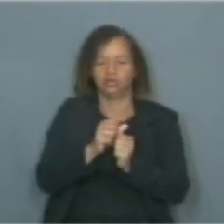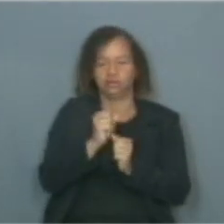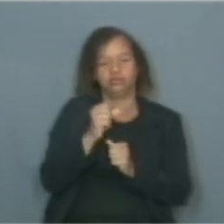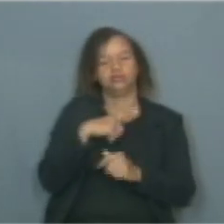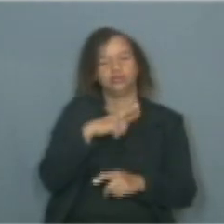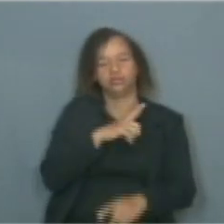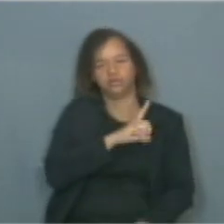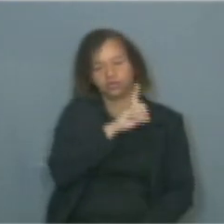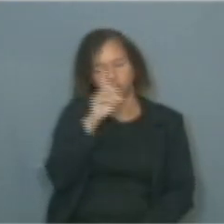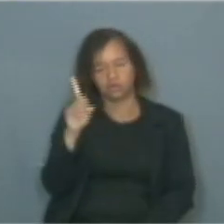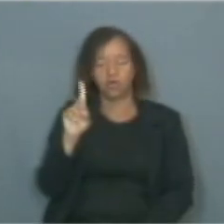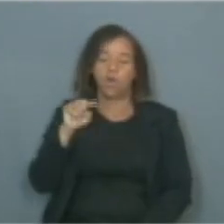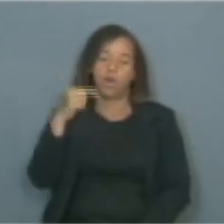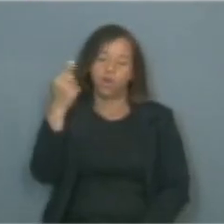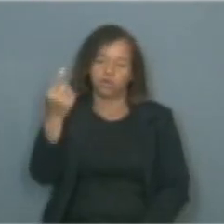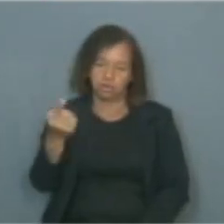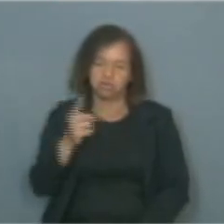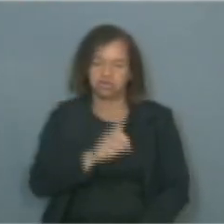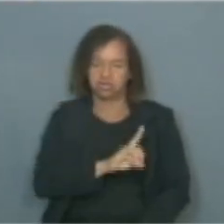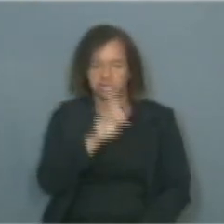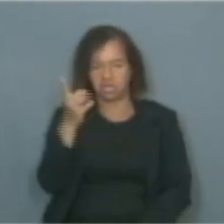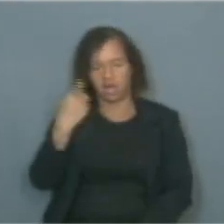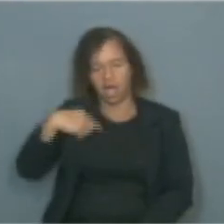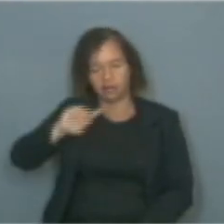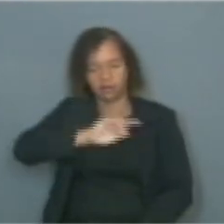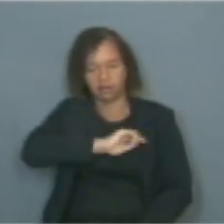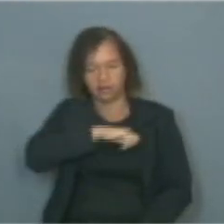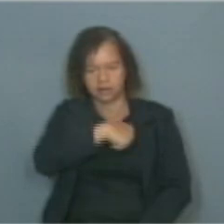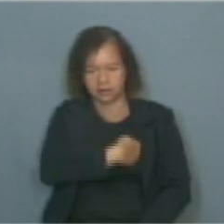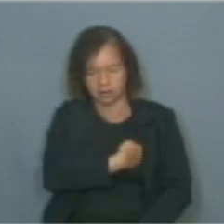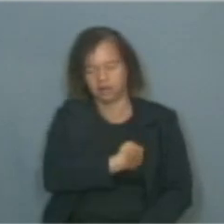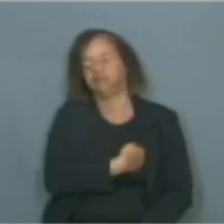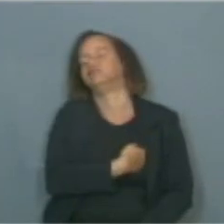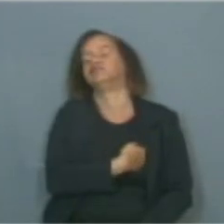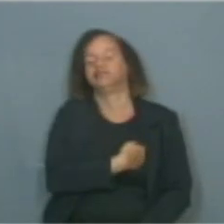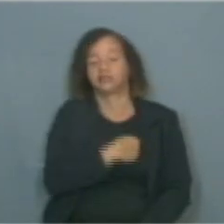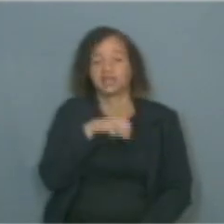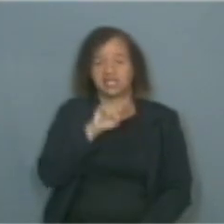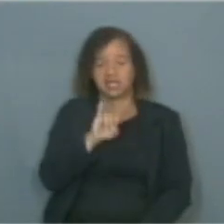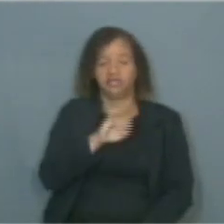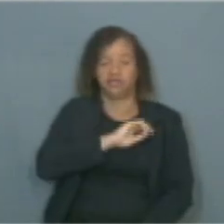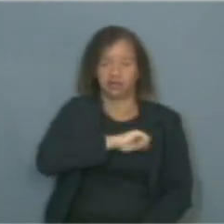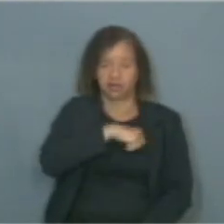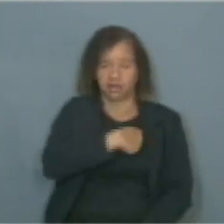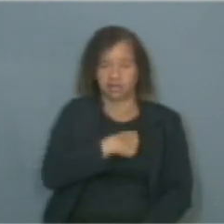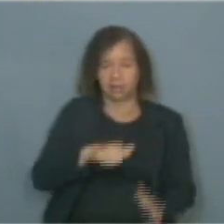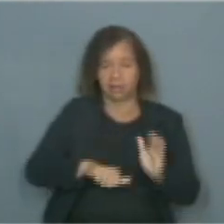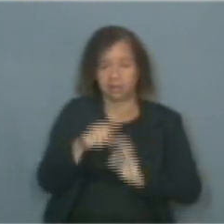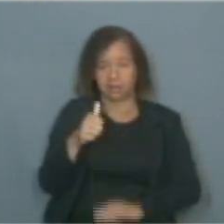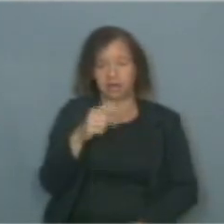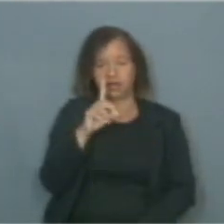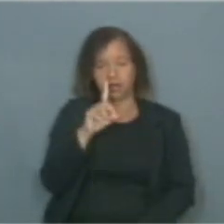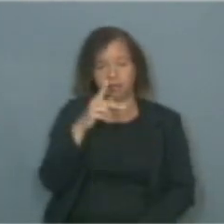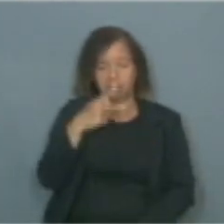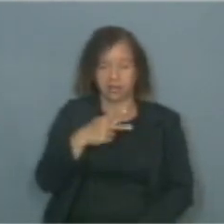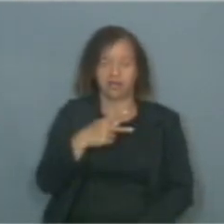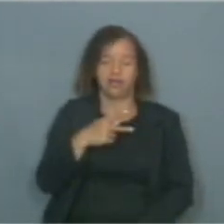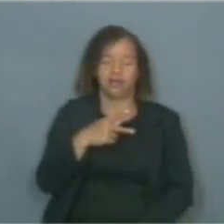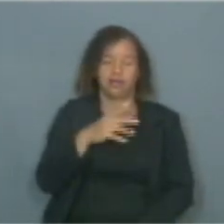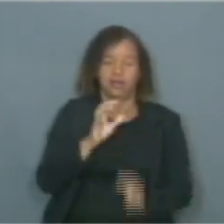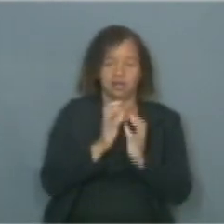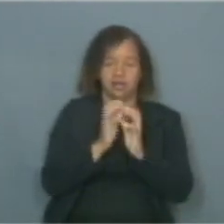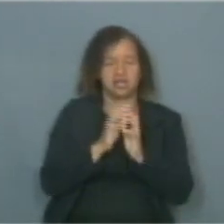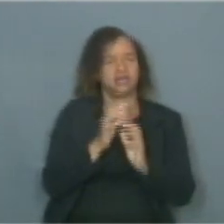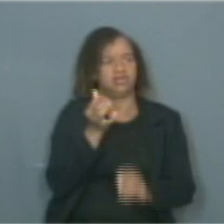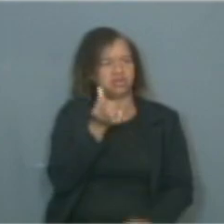o dia amanhecer ou até o dia seguinte ela ir até uma delegacia. E, se for a delegacia, a primeira DP de Recife, ela vai esperar